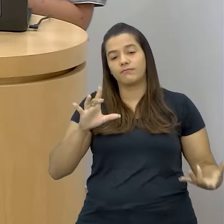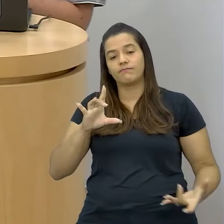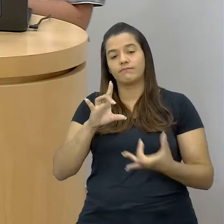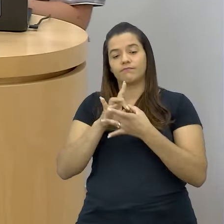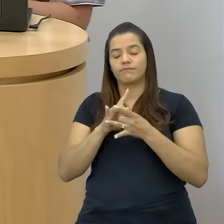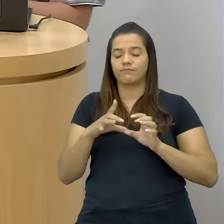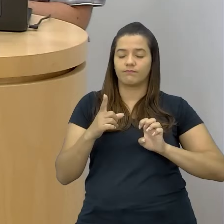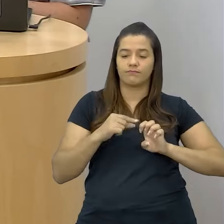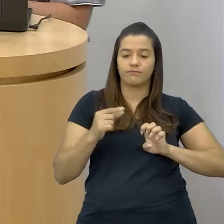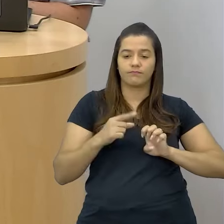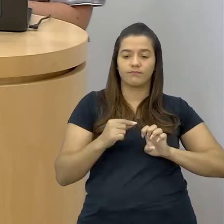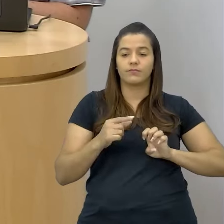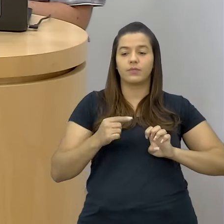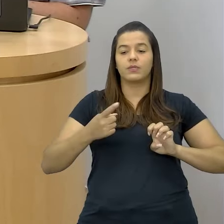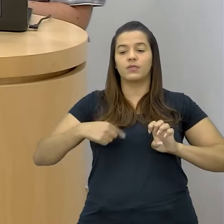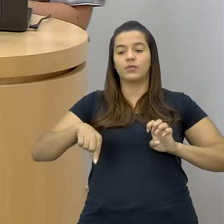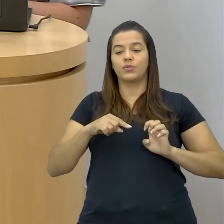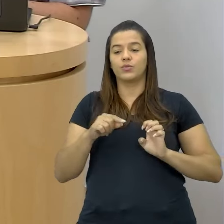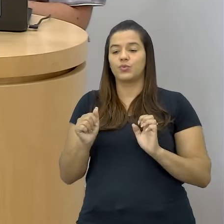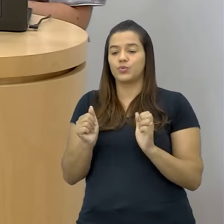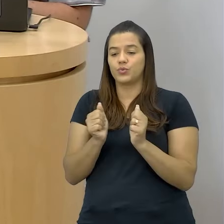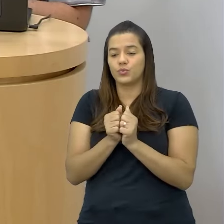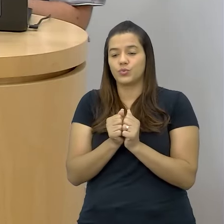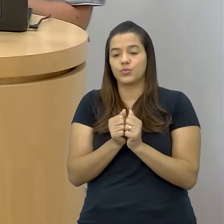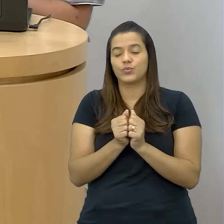empreendedora junto com a